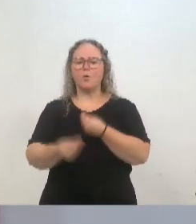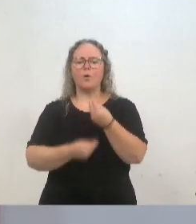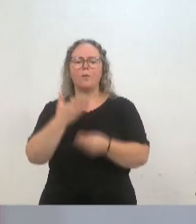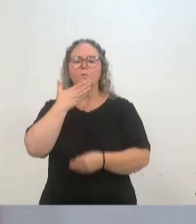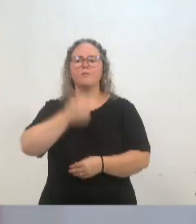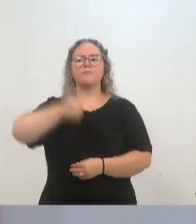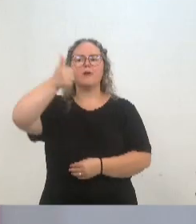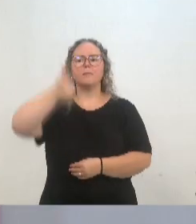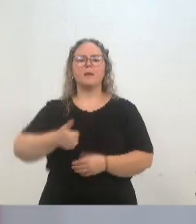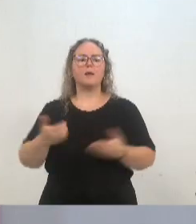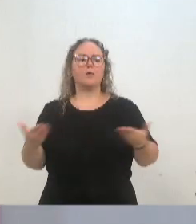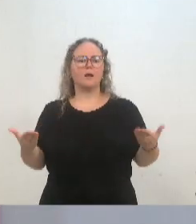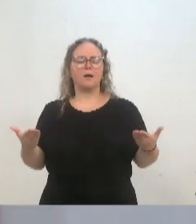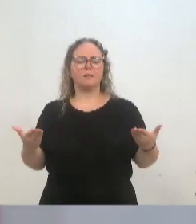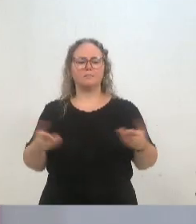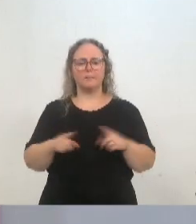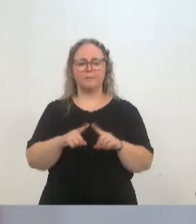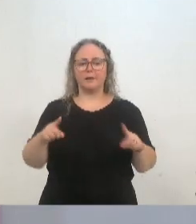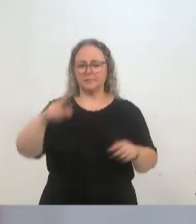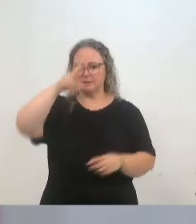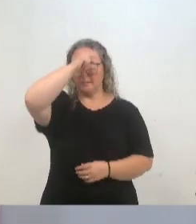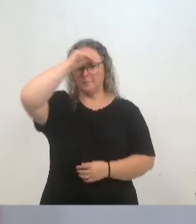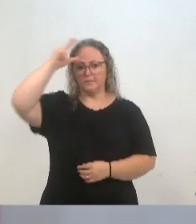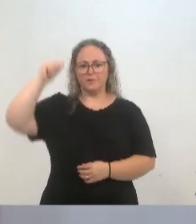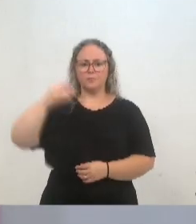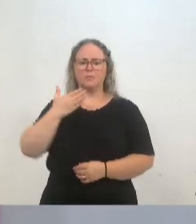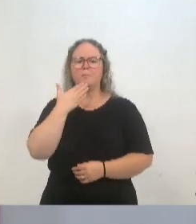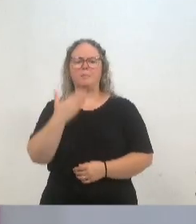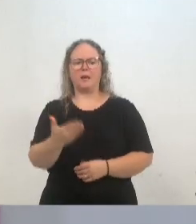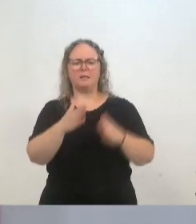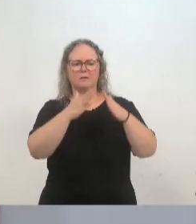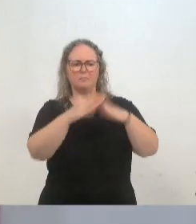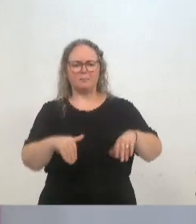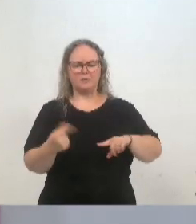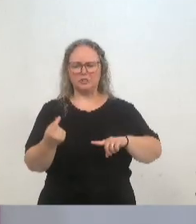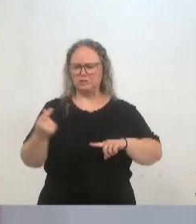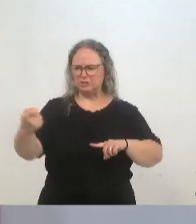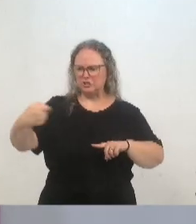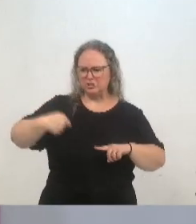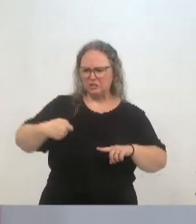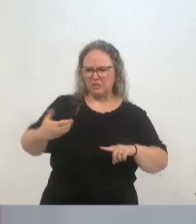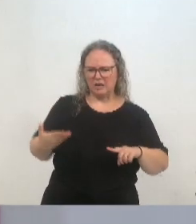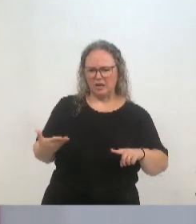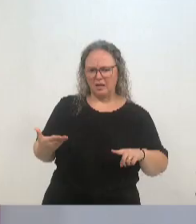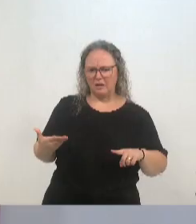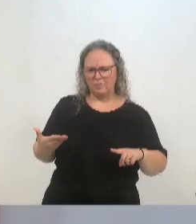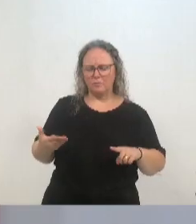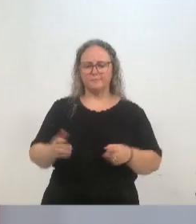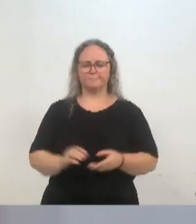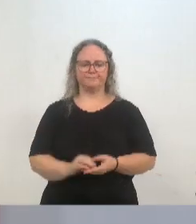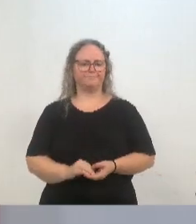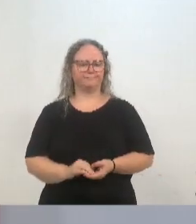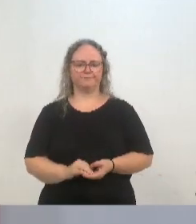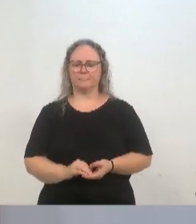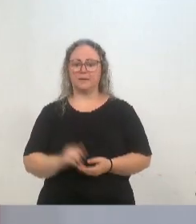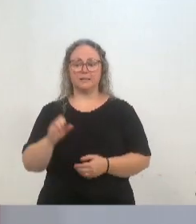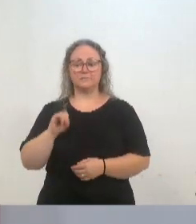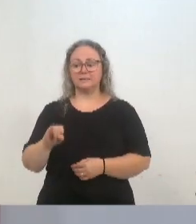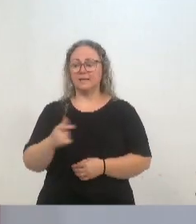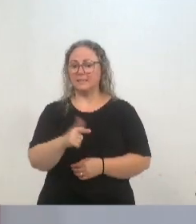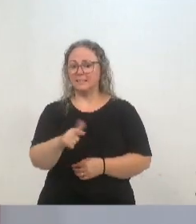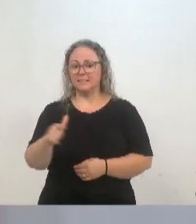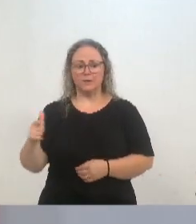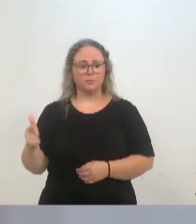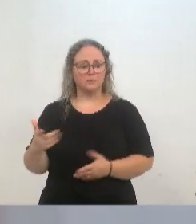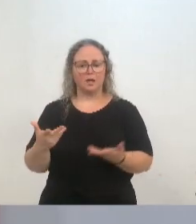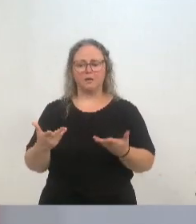na comunidade e a prefeitura está exigindo compensações financeiras. Mas, gente, se não consegue encontrar na região de impacto direto do empreendimento